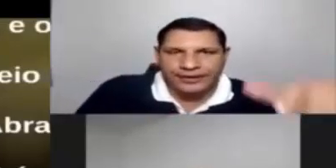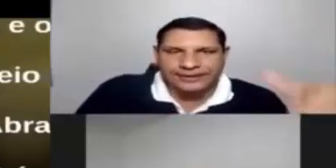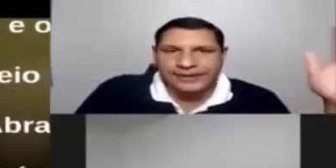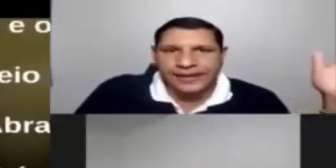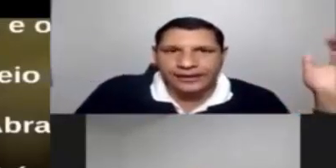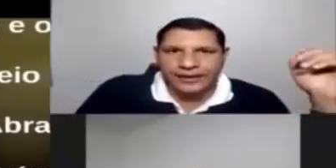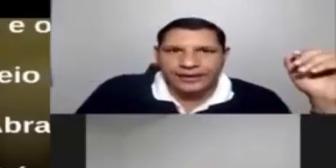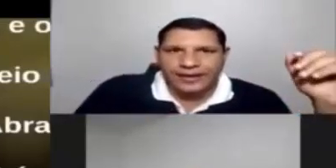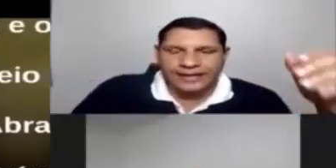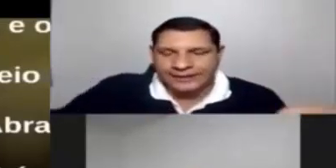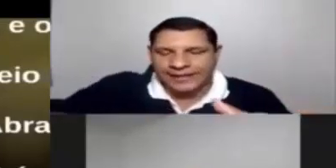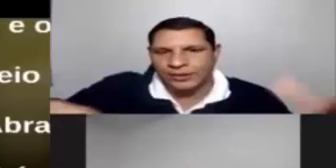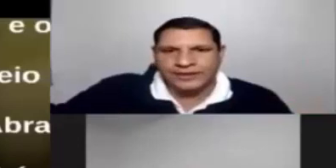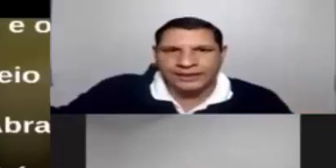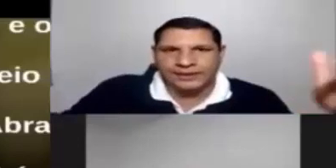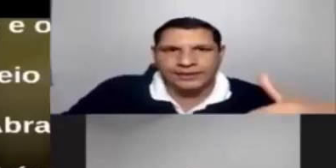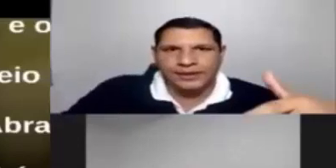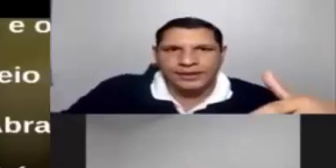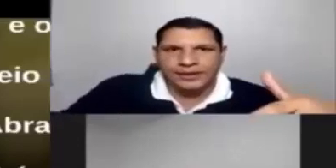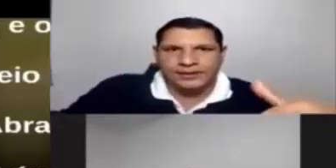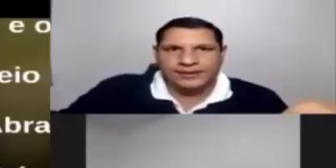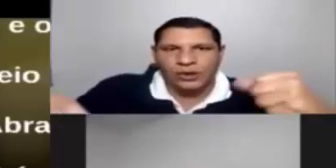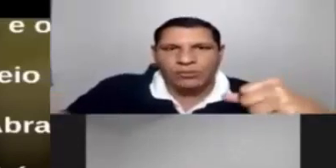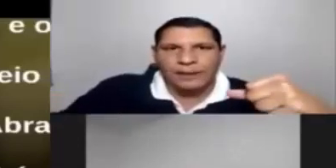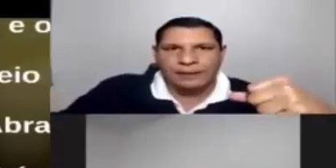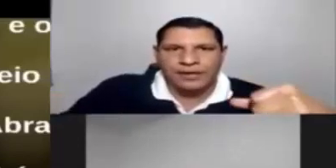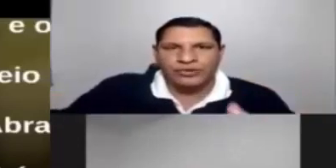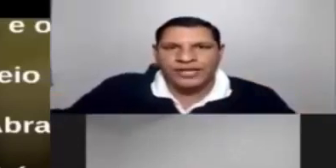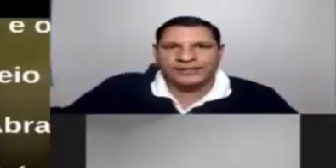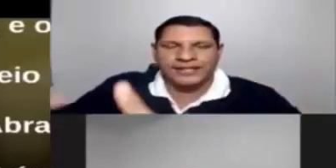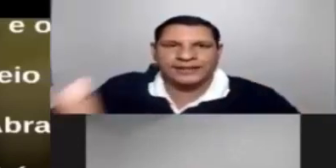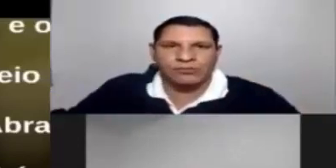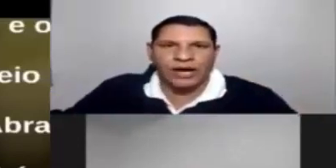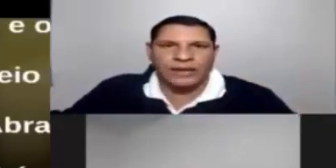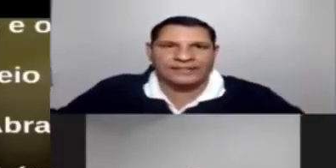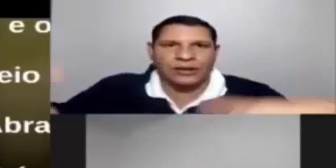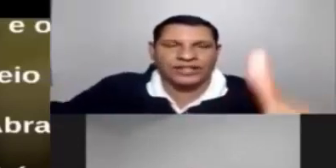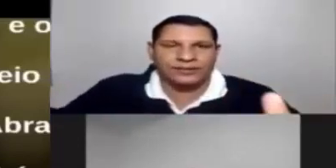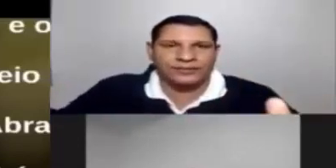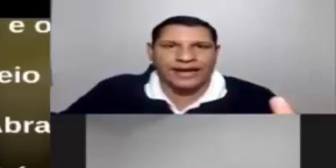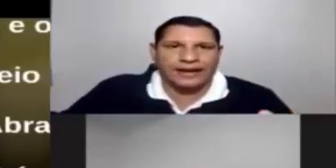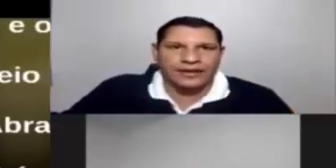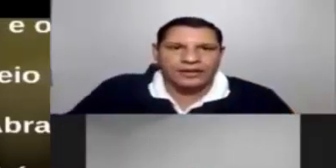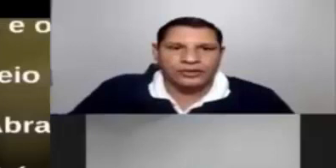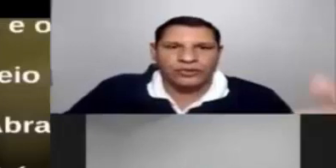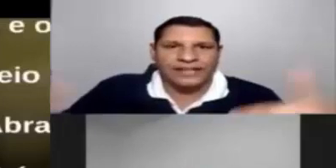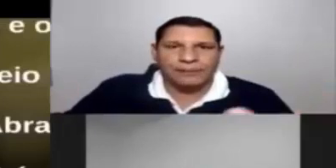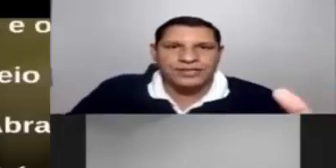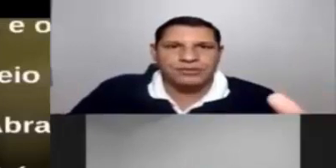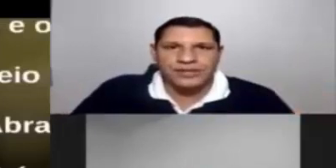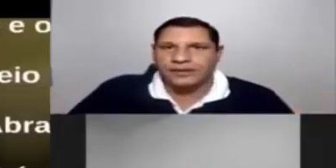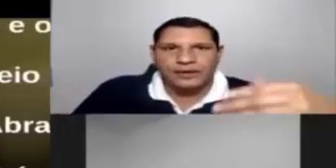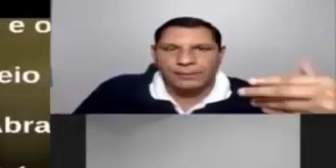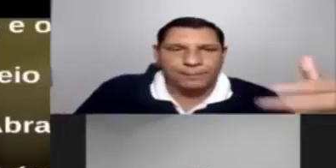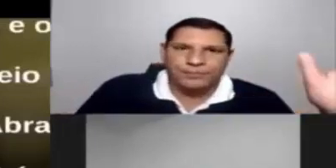E assim é. Essa geração que está aqui, se eu morrer primeiro, um dia essa geração morre, mas a outra que virá só vai